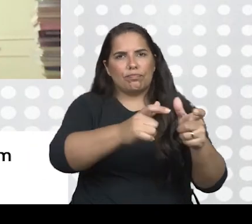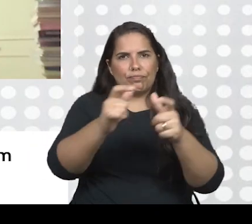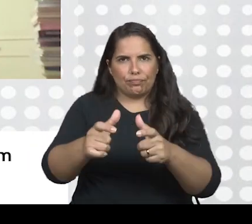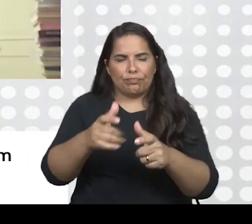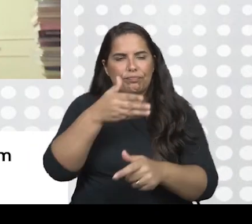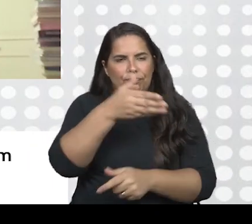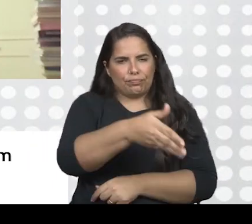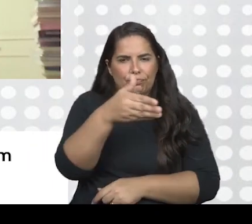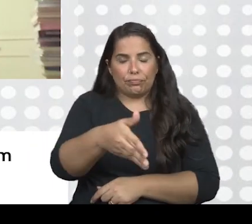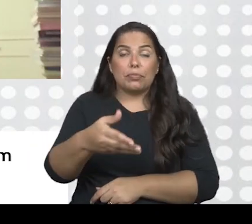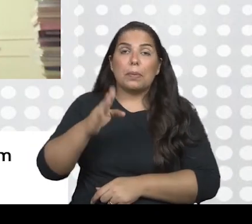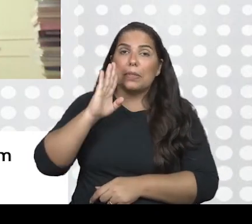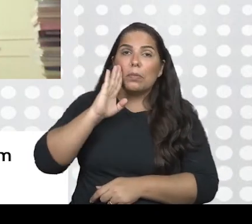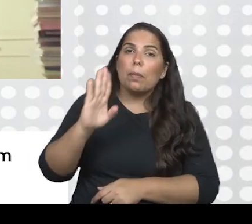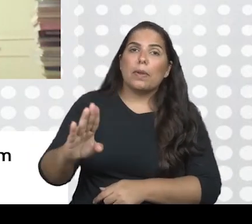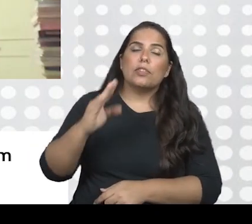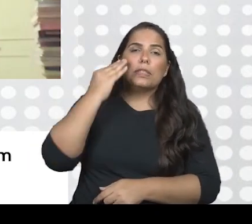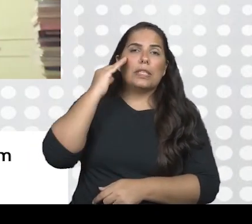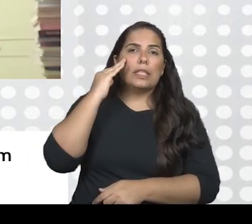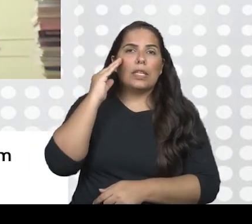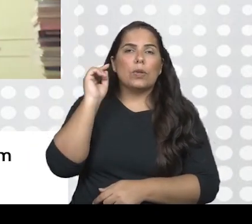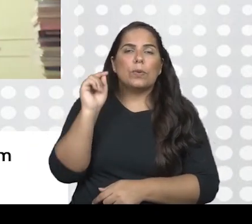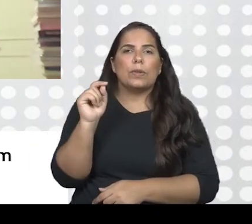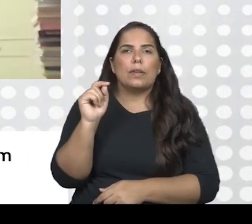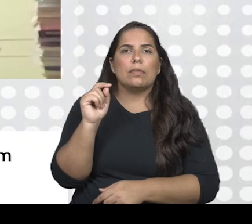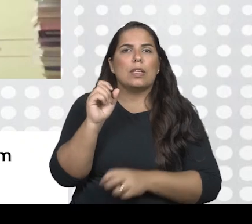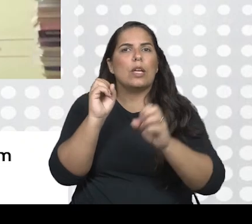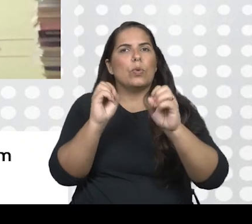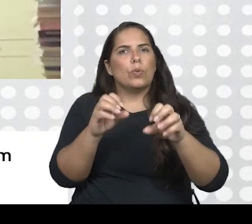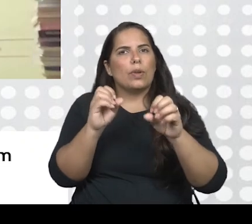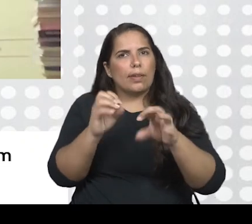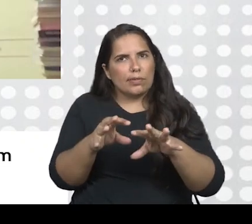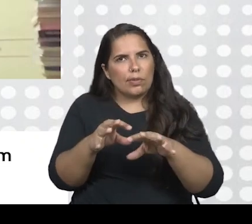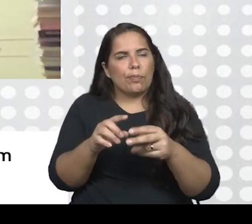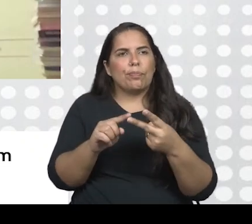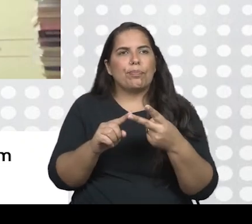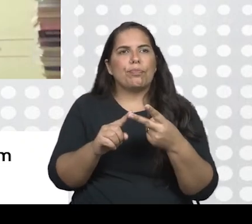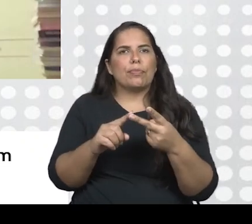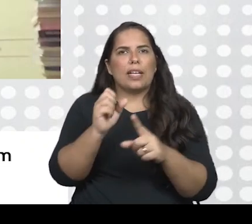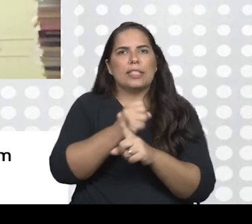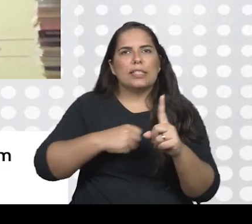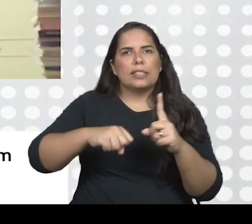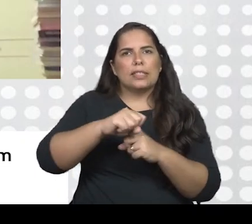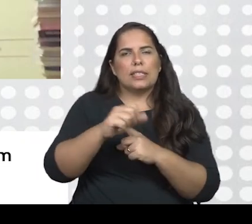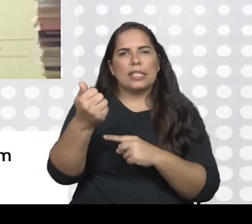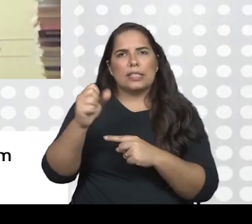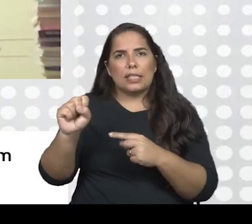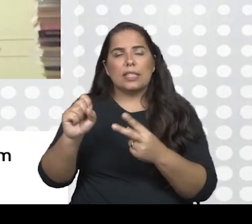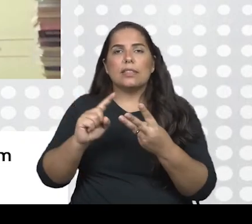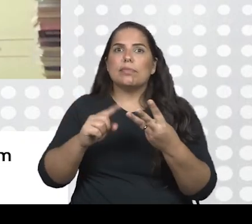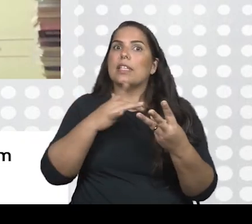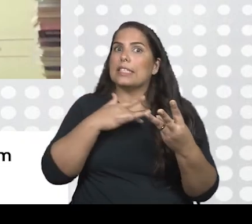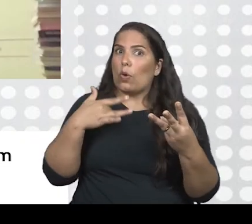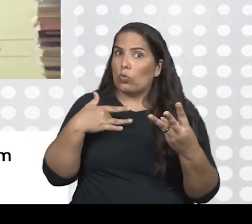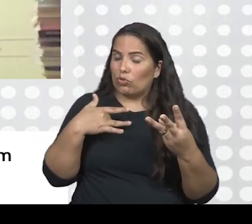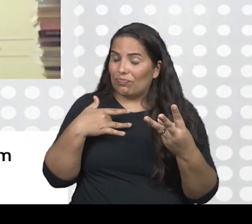intersetoriais, considerando principalmente a educação, a assistência social e a saúde. Eu